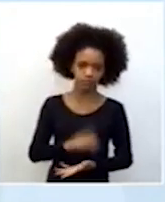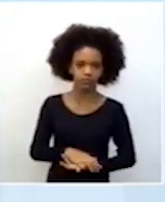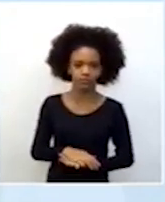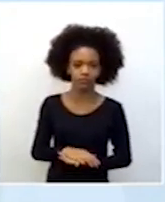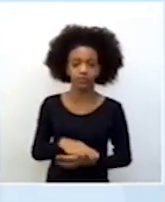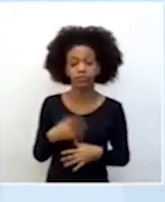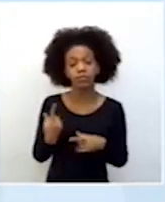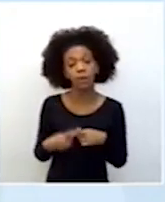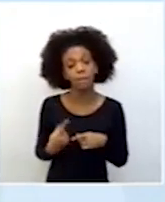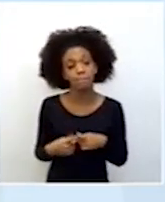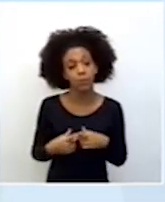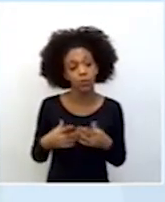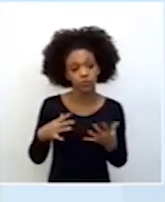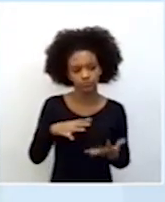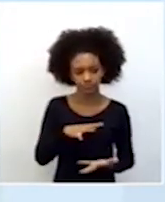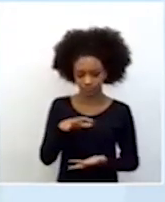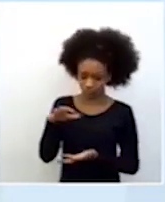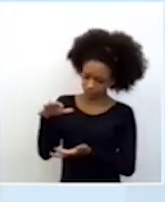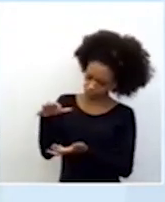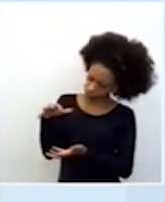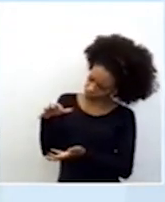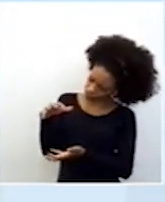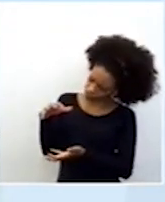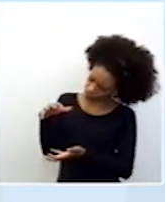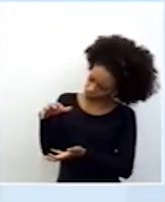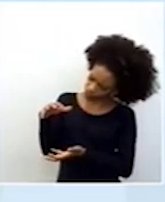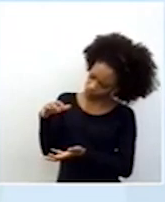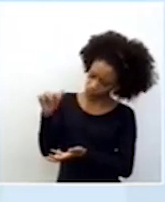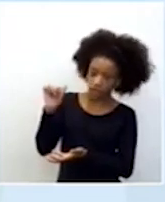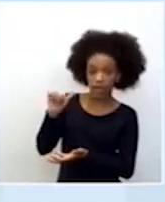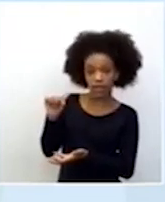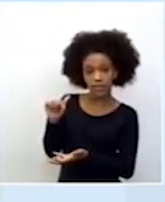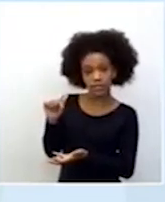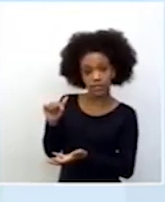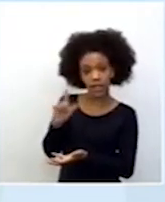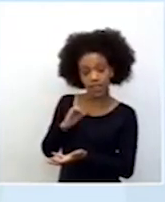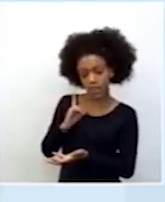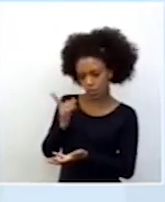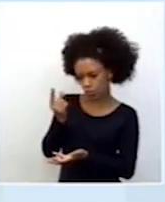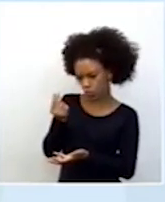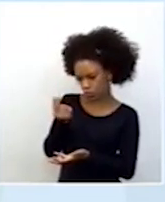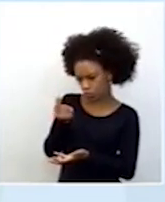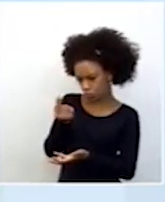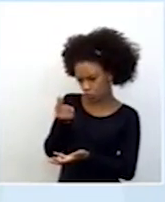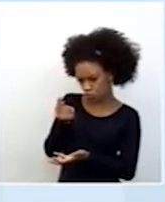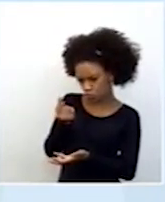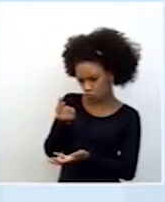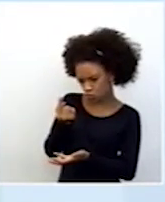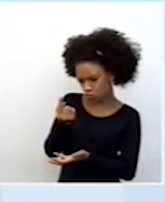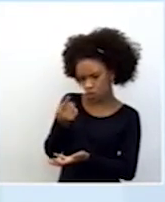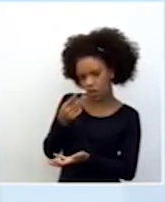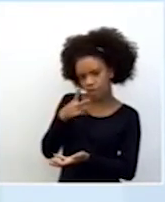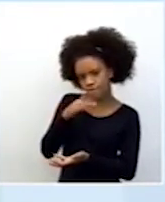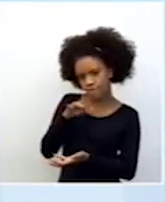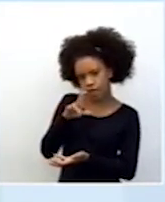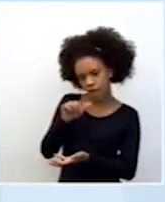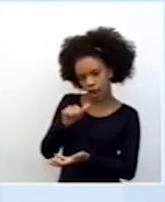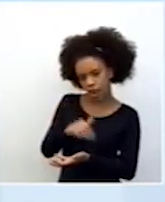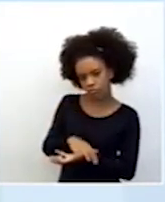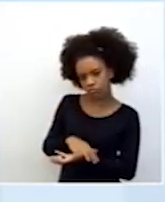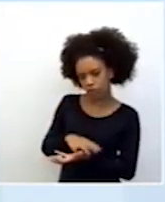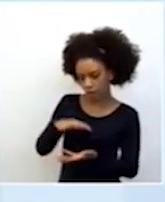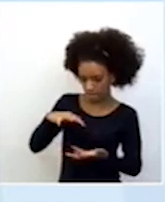Porque ele está com a terra na mão, e essa terra ela tem um pavio. Em cima desse pavio, a terra